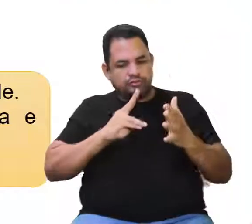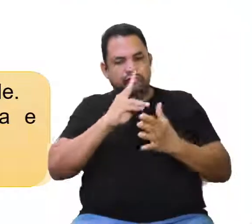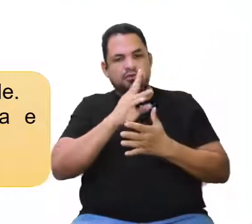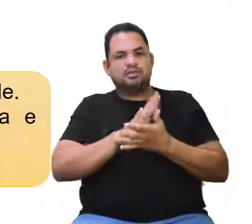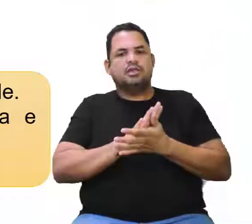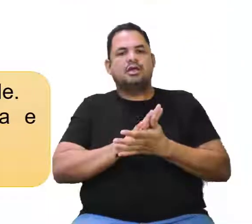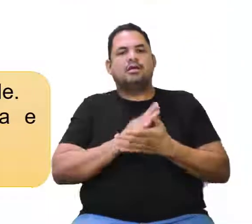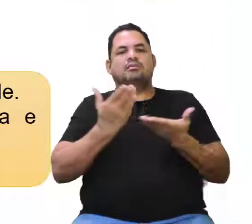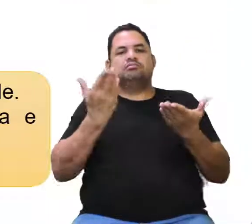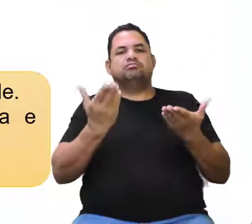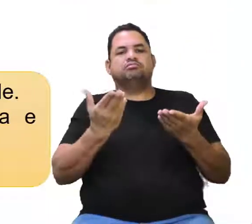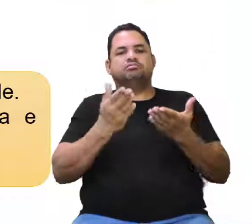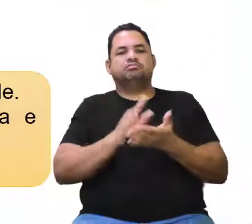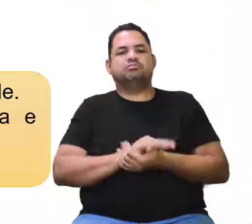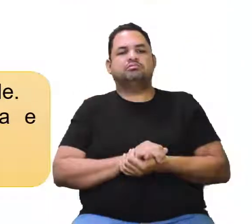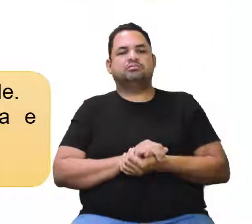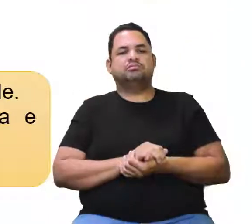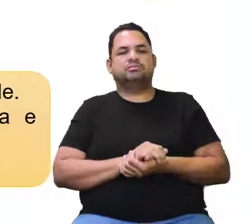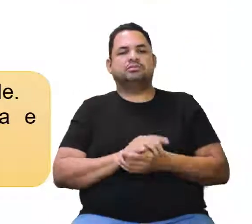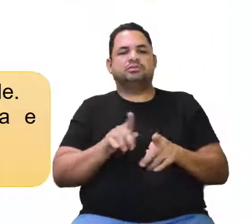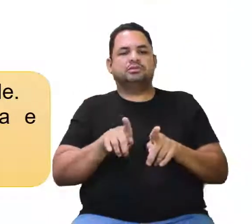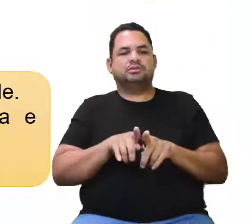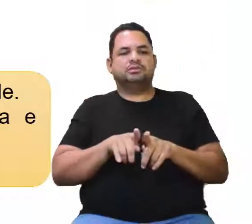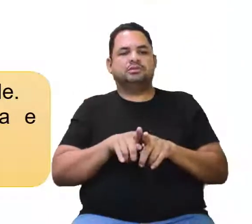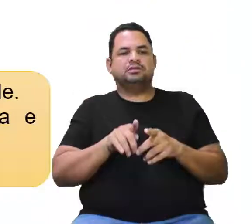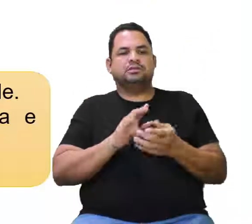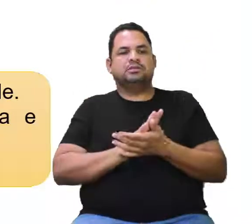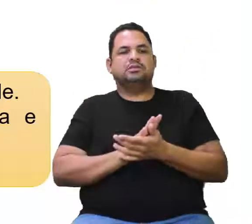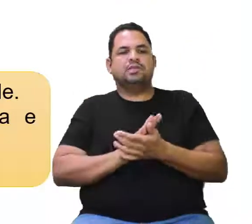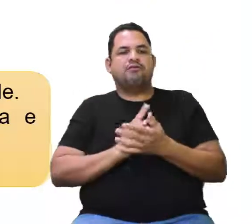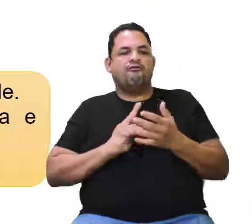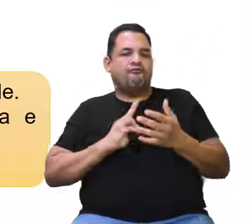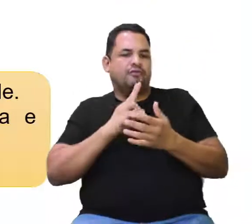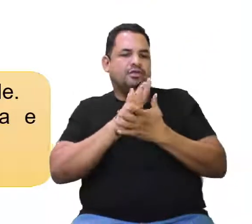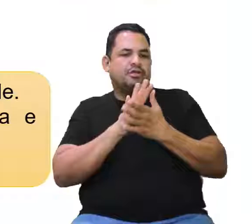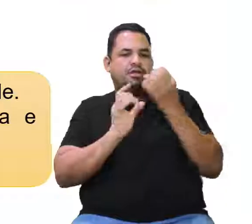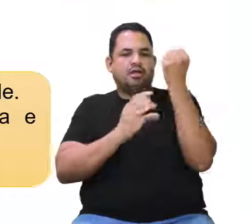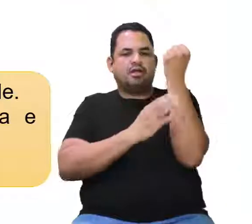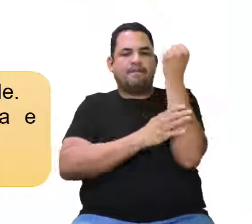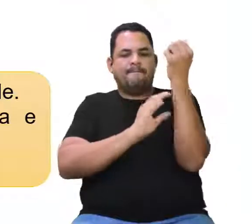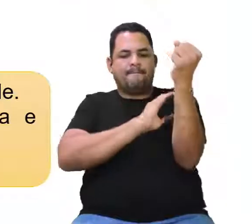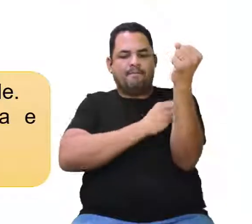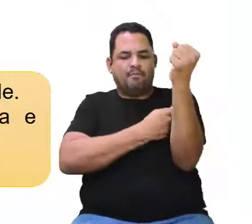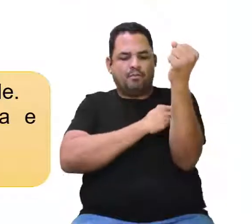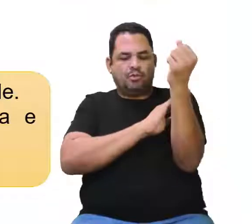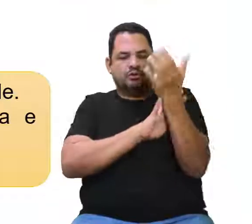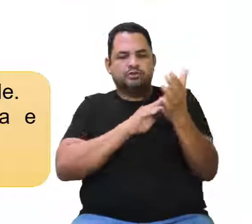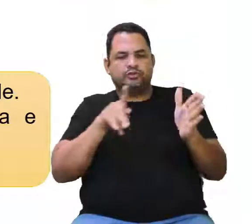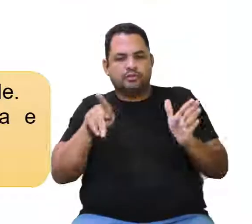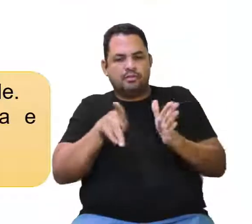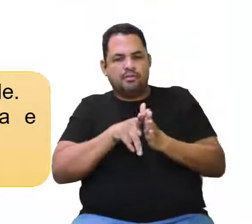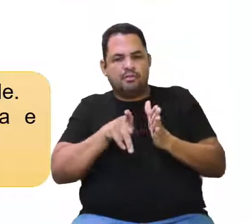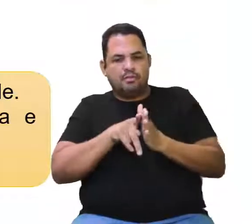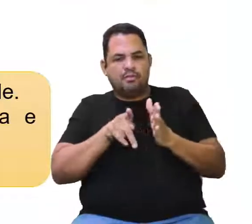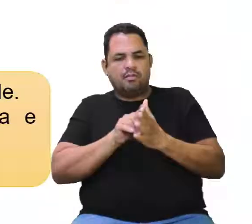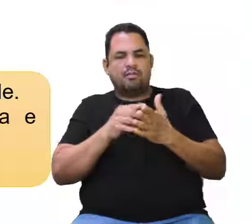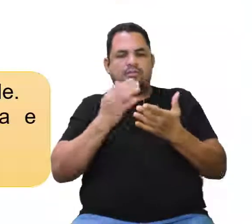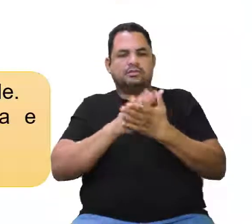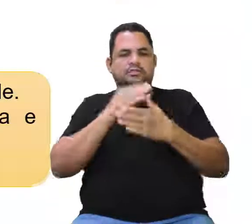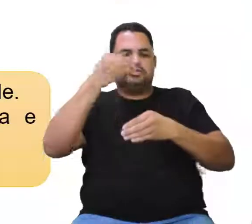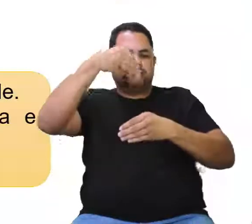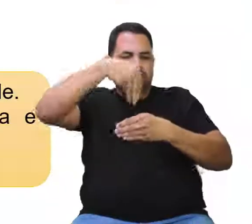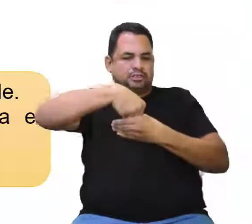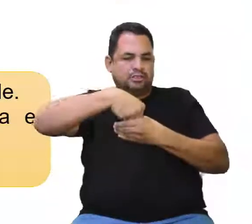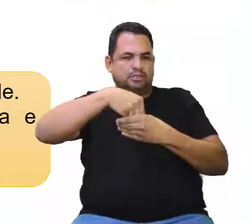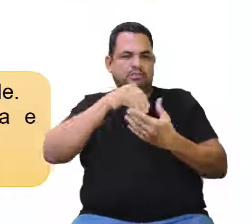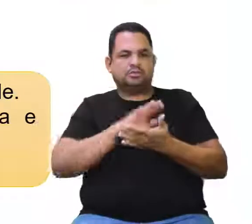a lombar. E eu também preciso fortalecer a região do core, que são aquelas musculaturas mais específicas, mais